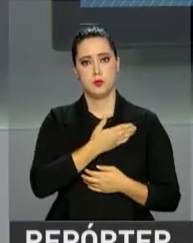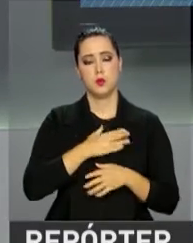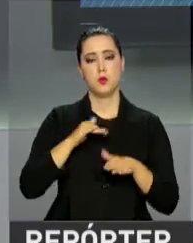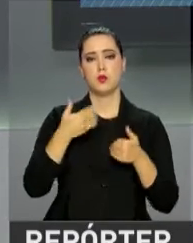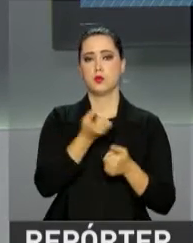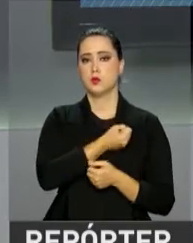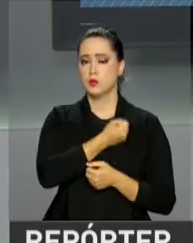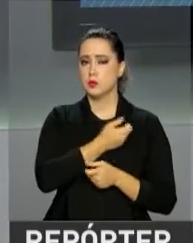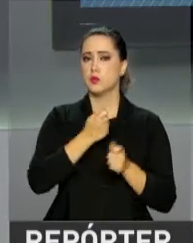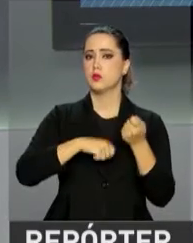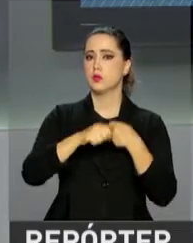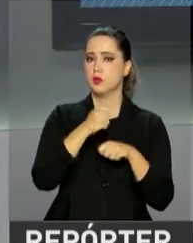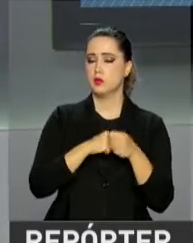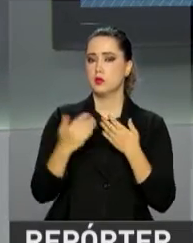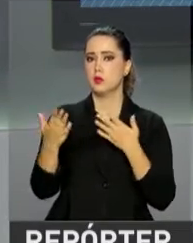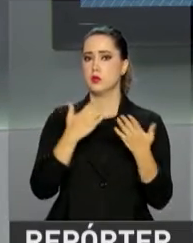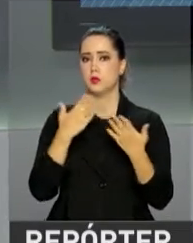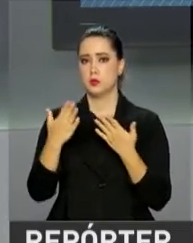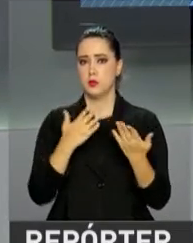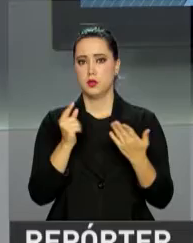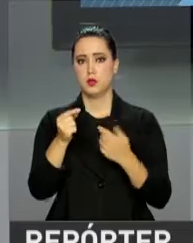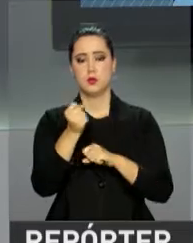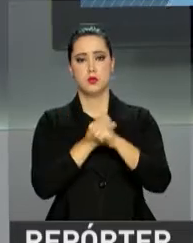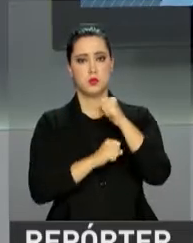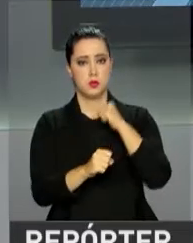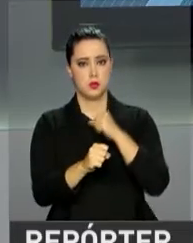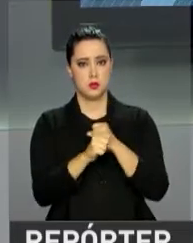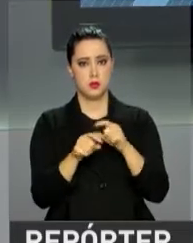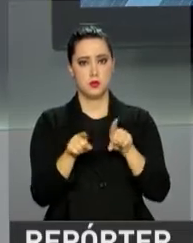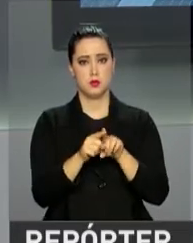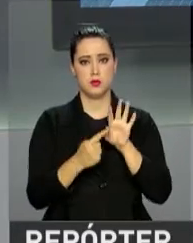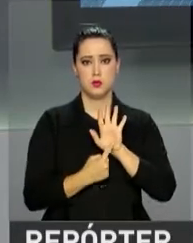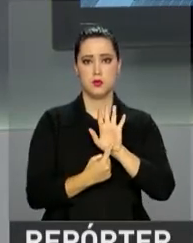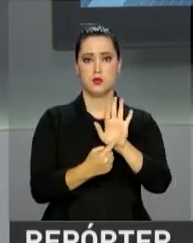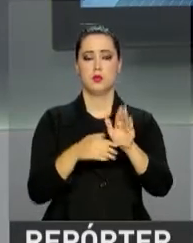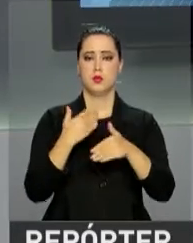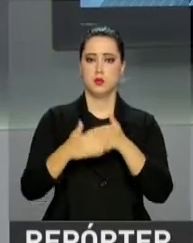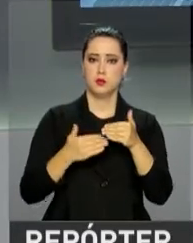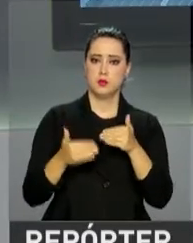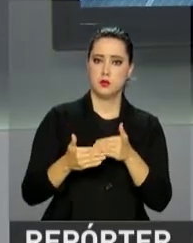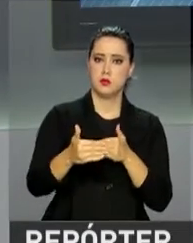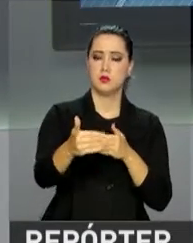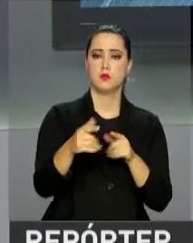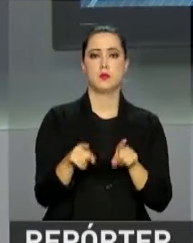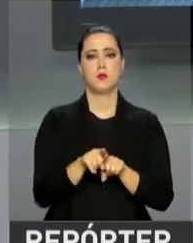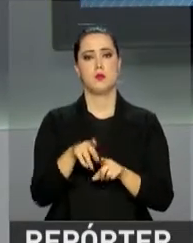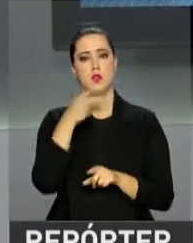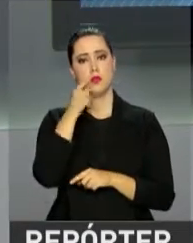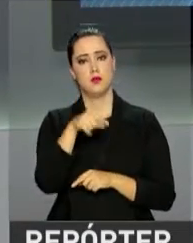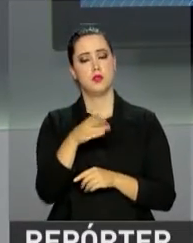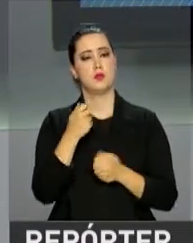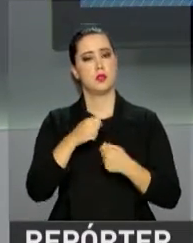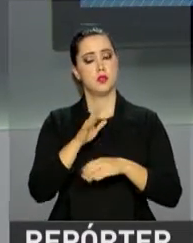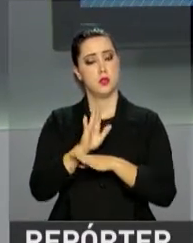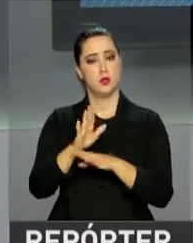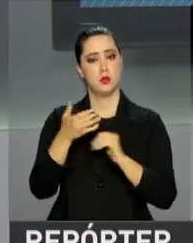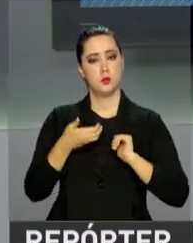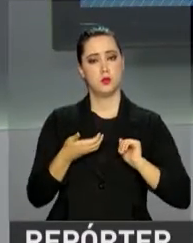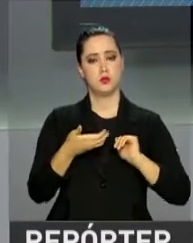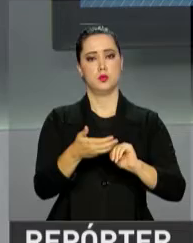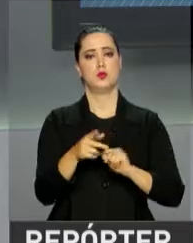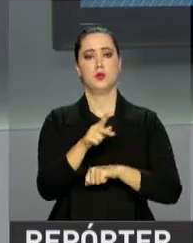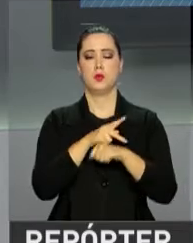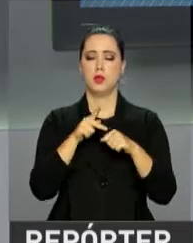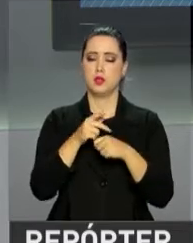afirmou que a comparação com o ano passado recente mostra os avanços do governo segundo o presidente sem o apoio do congresso o